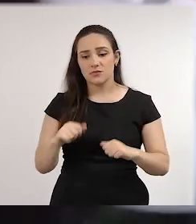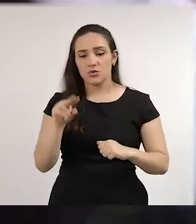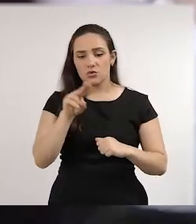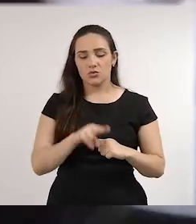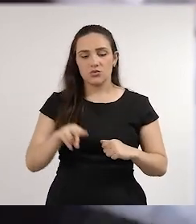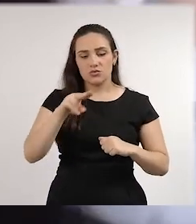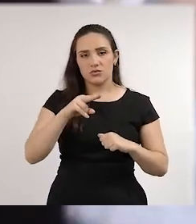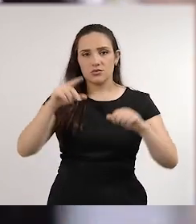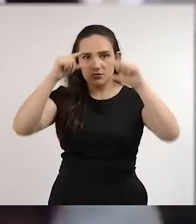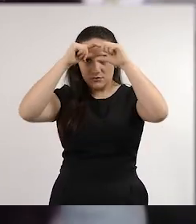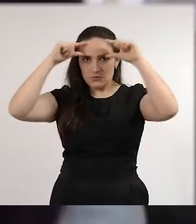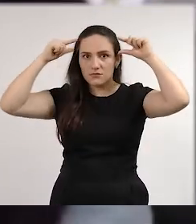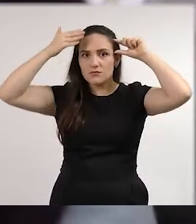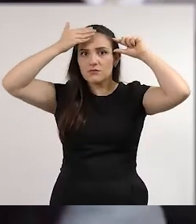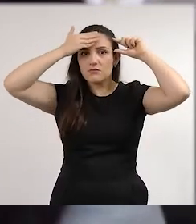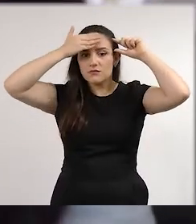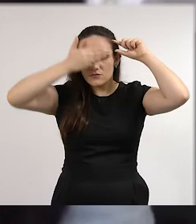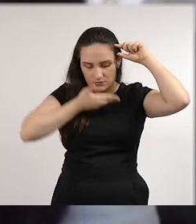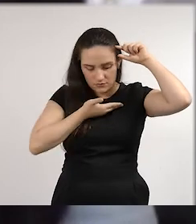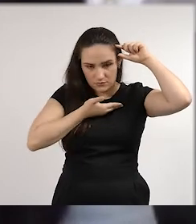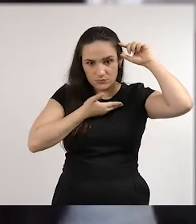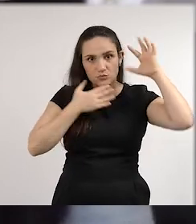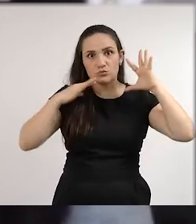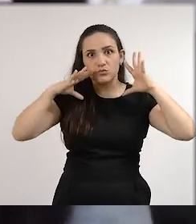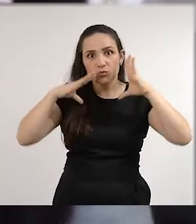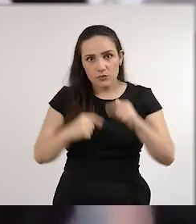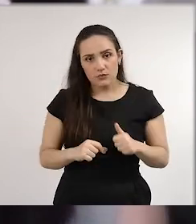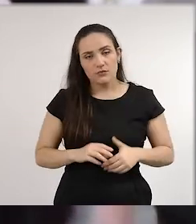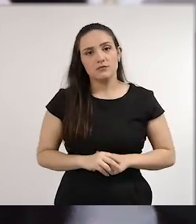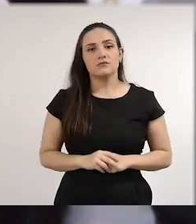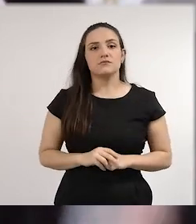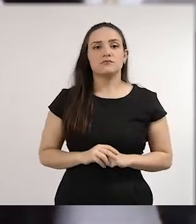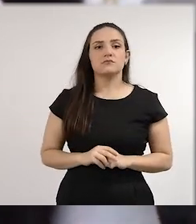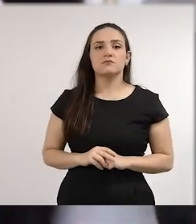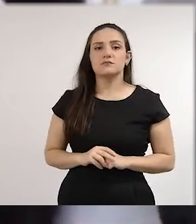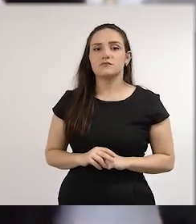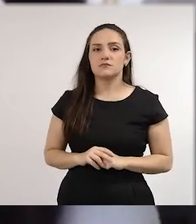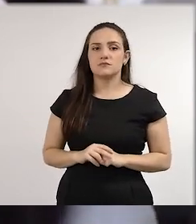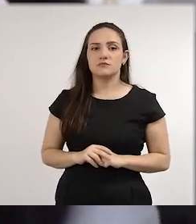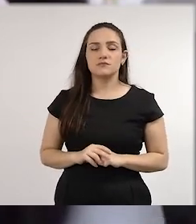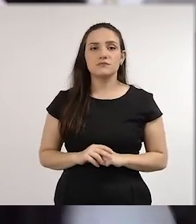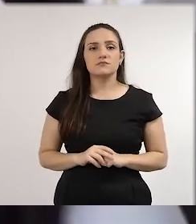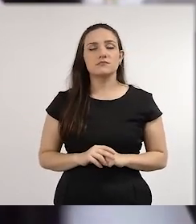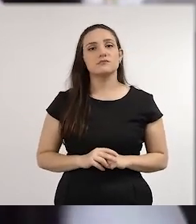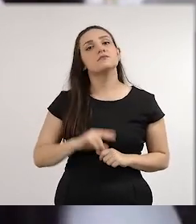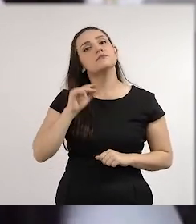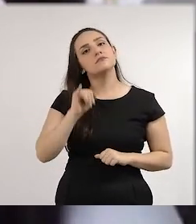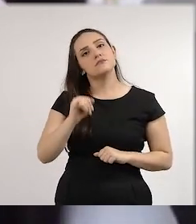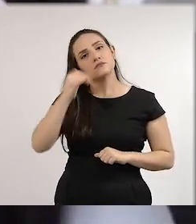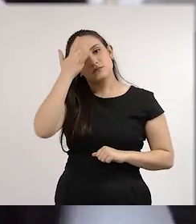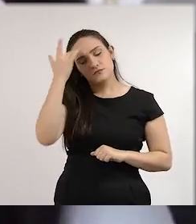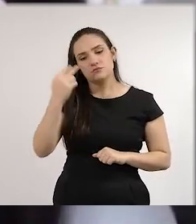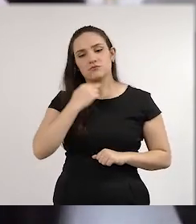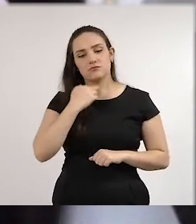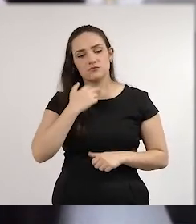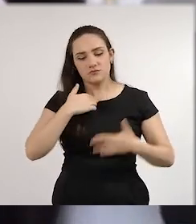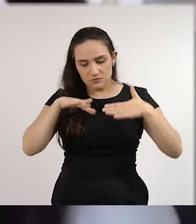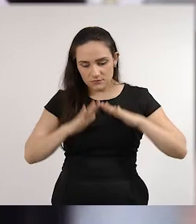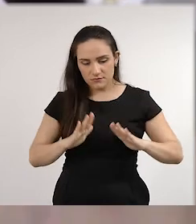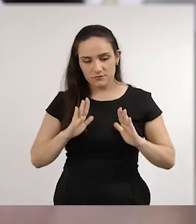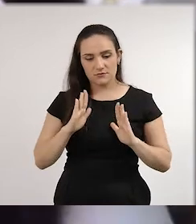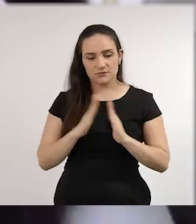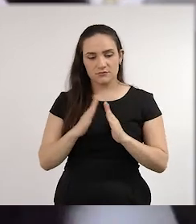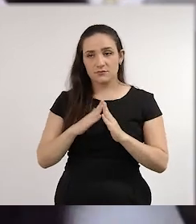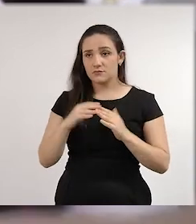face shield, né? E a exposição de quem não pode não estar dentro de casa,